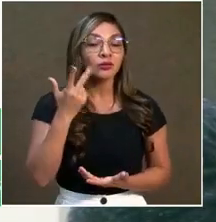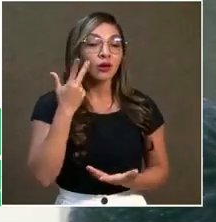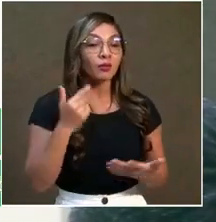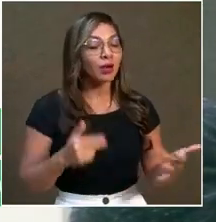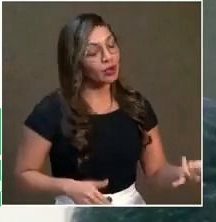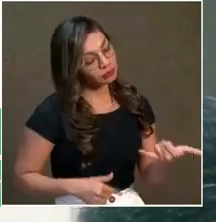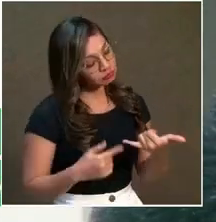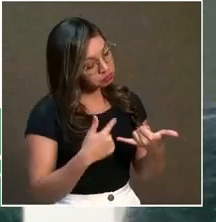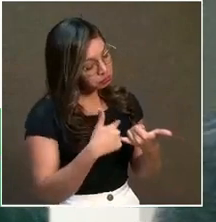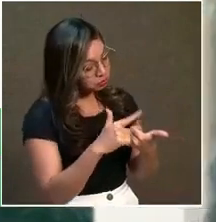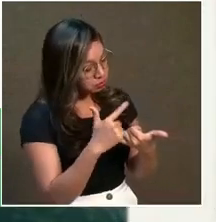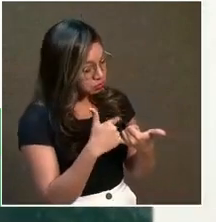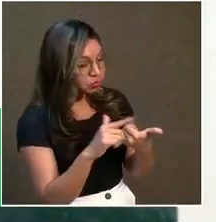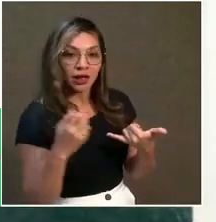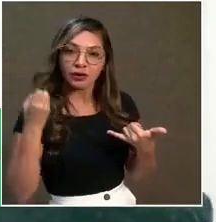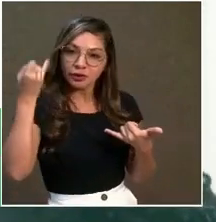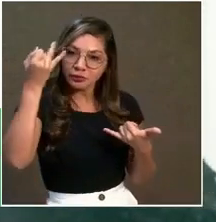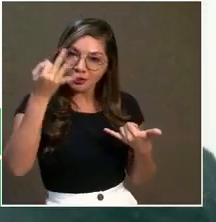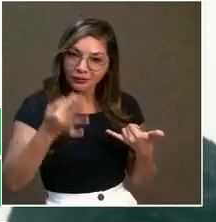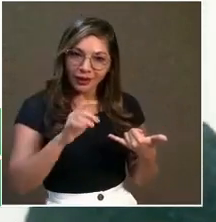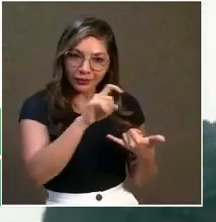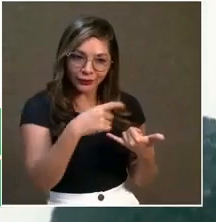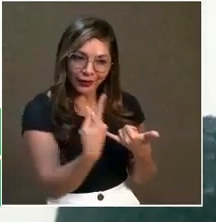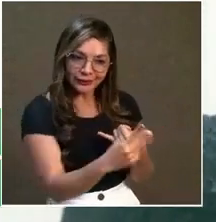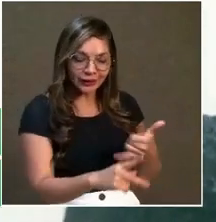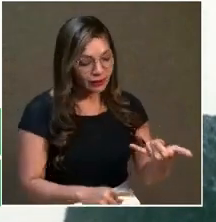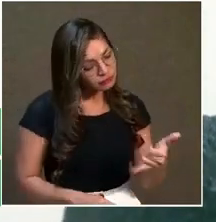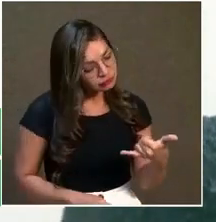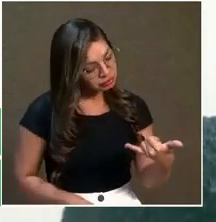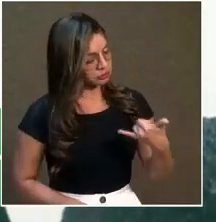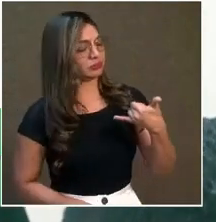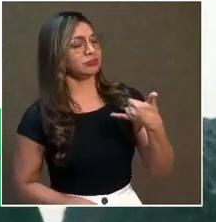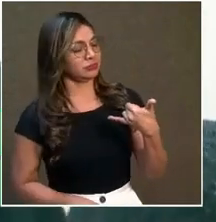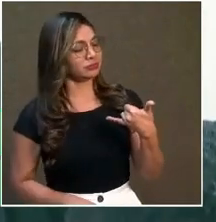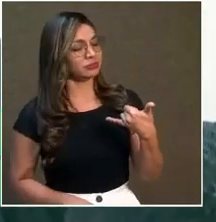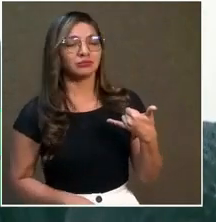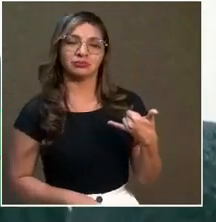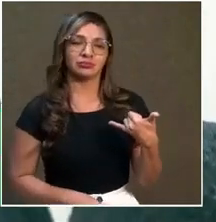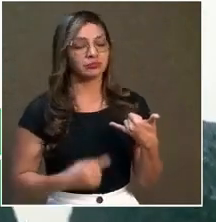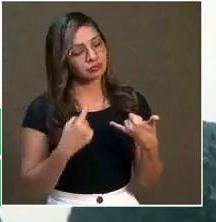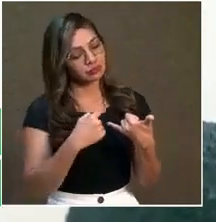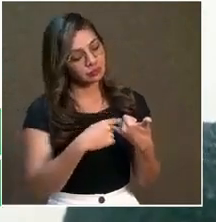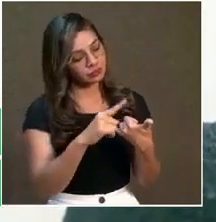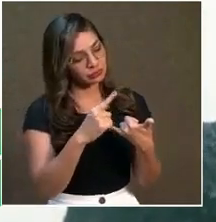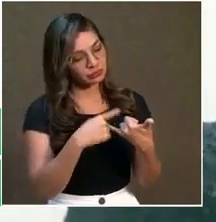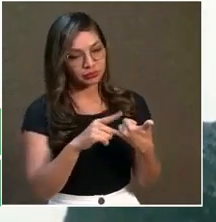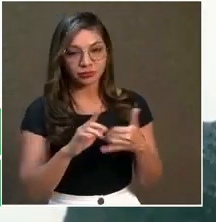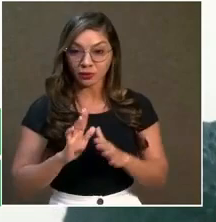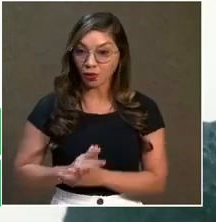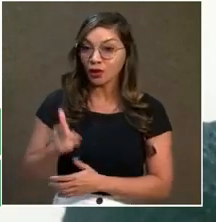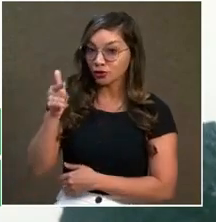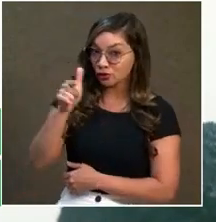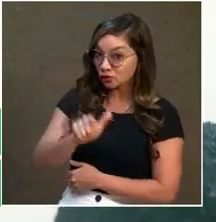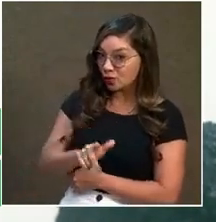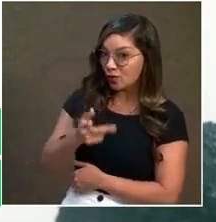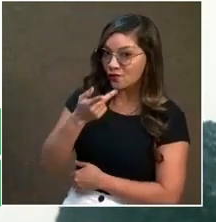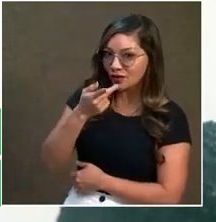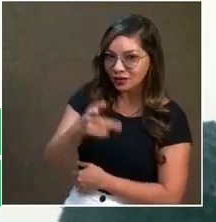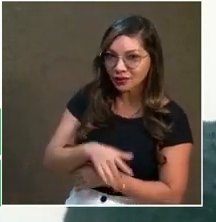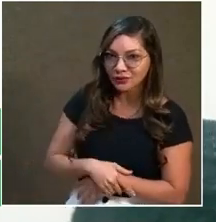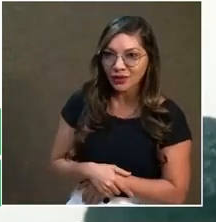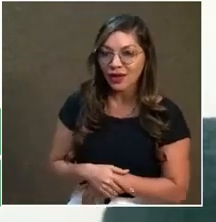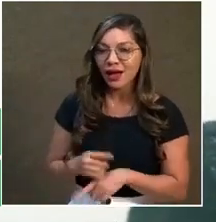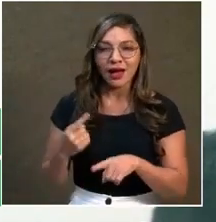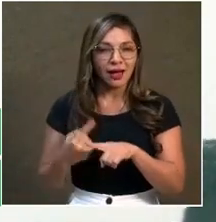ver a partir do momento que na madrugada o ex-companheiro está ligando. Não estou, e volto a repetir, não estou falando que isso é